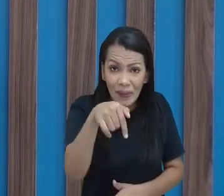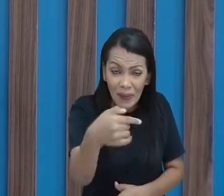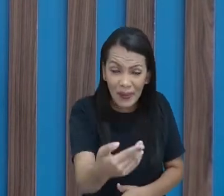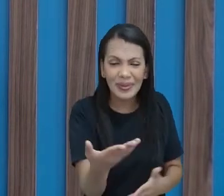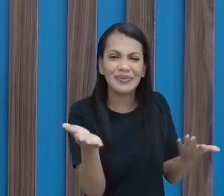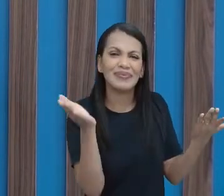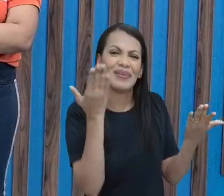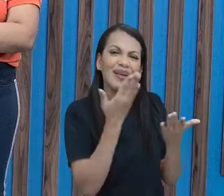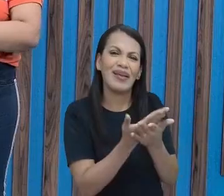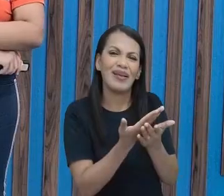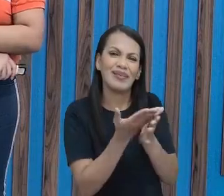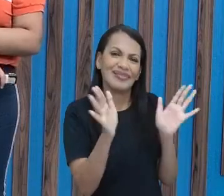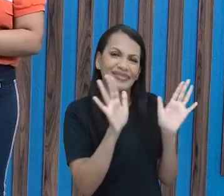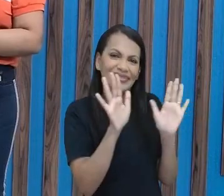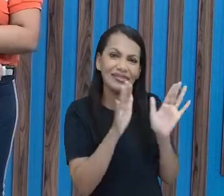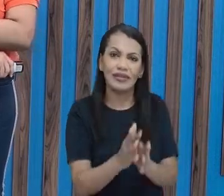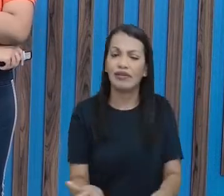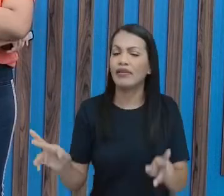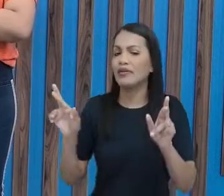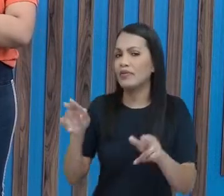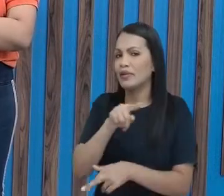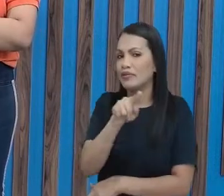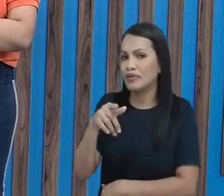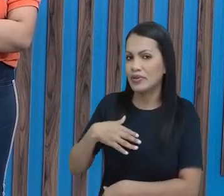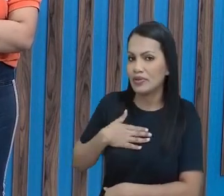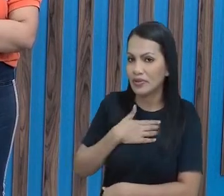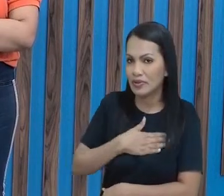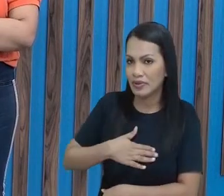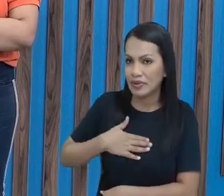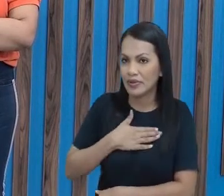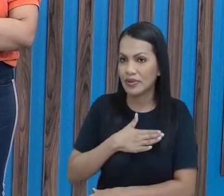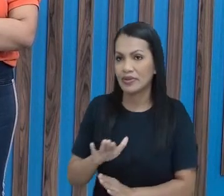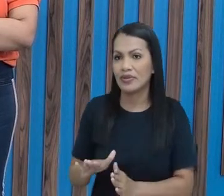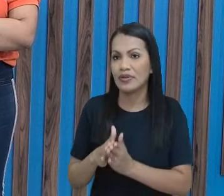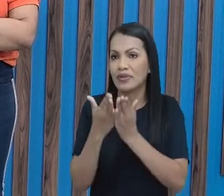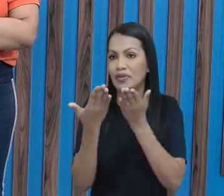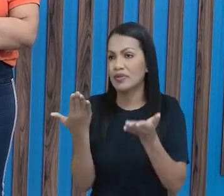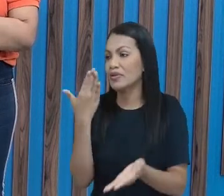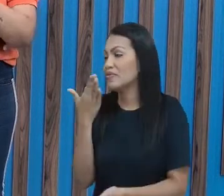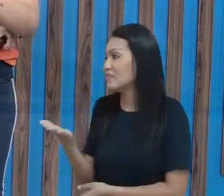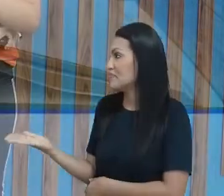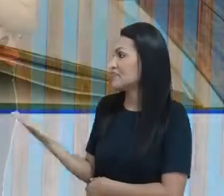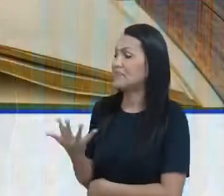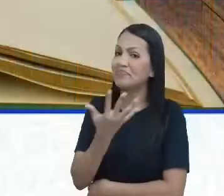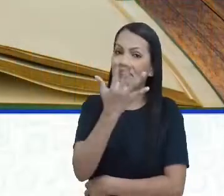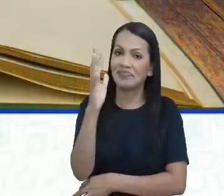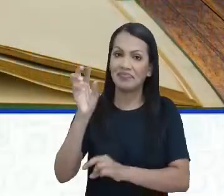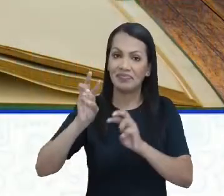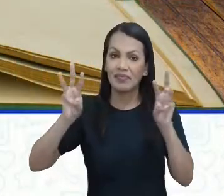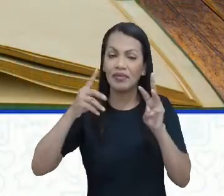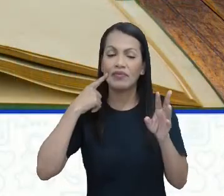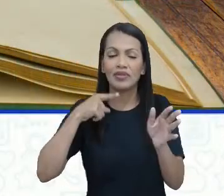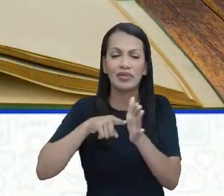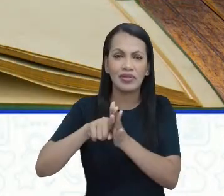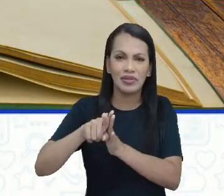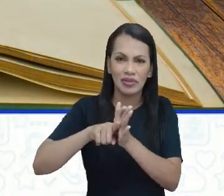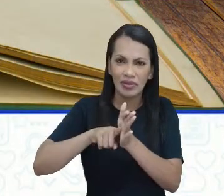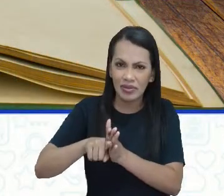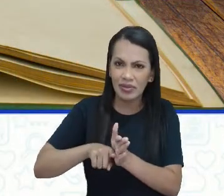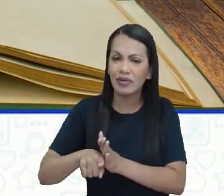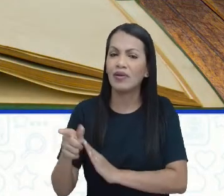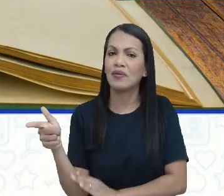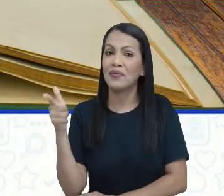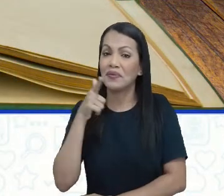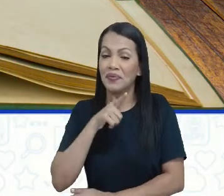pessoal. Eu espero que vocês tenham gostado também. Tá aí o livro da Marina Colasanto lá na árvore do livro para você fazer o rastreio e